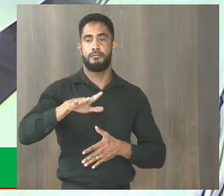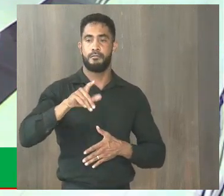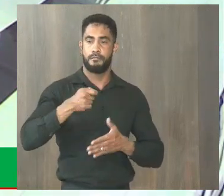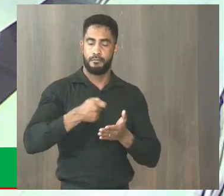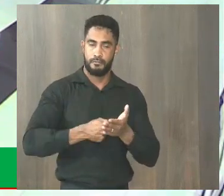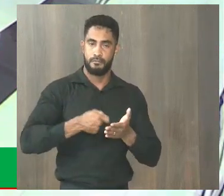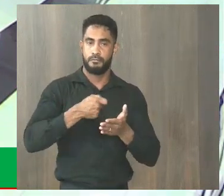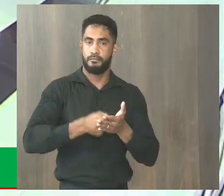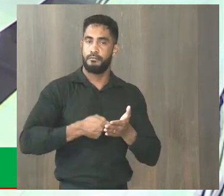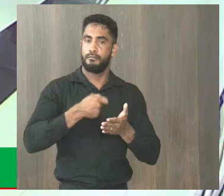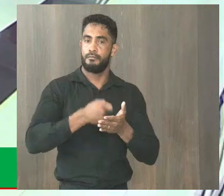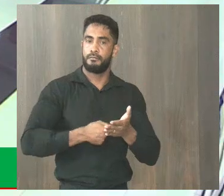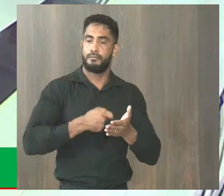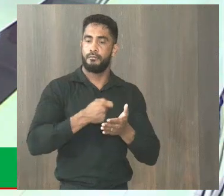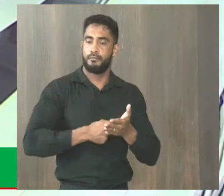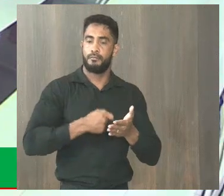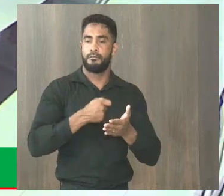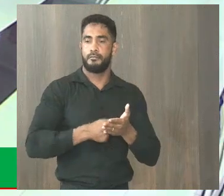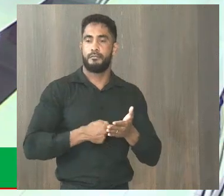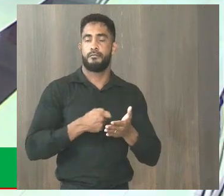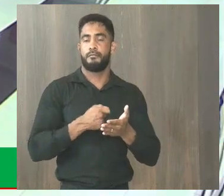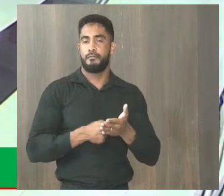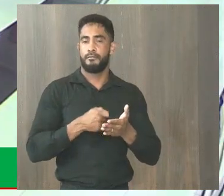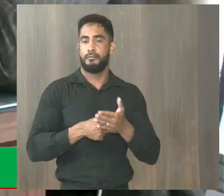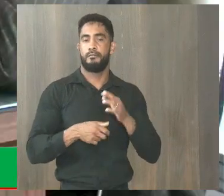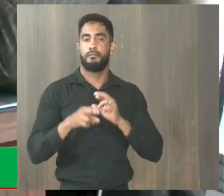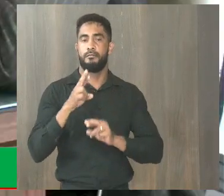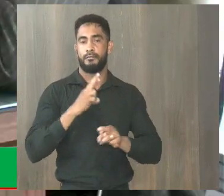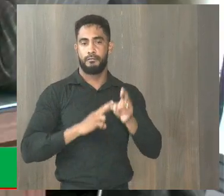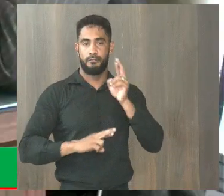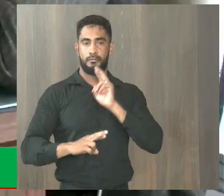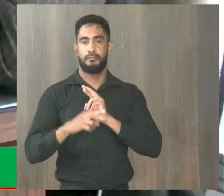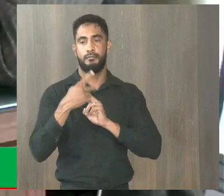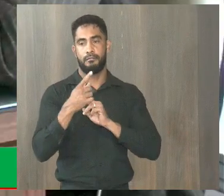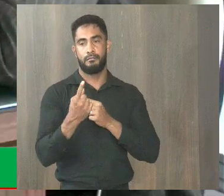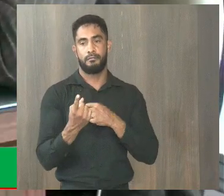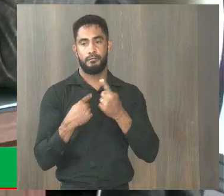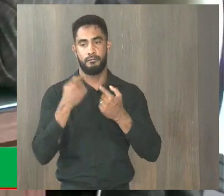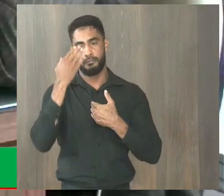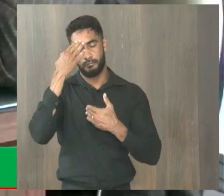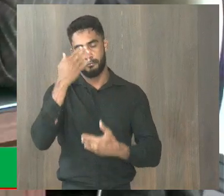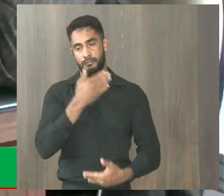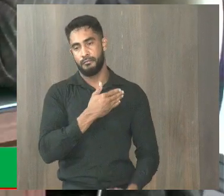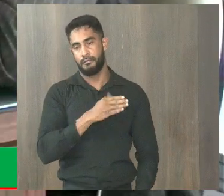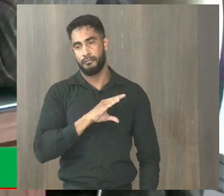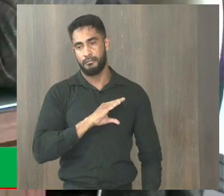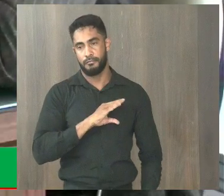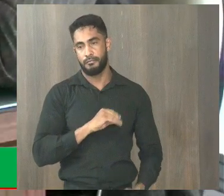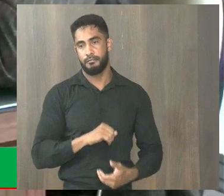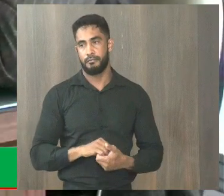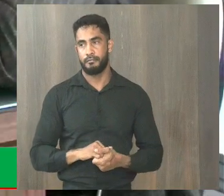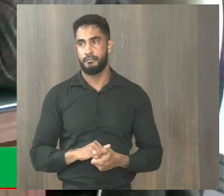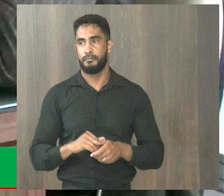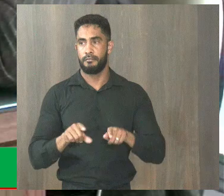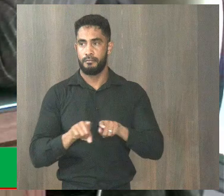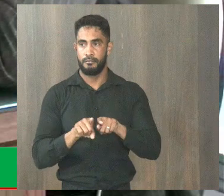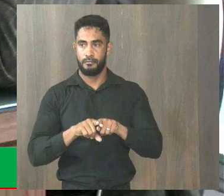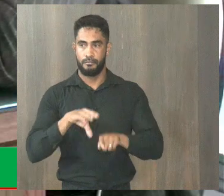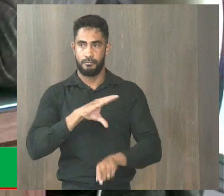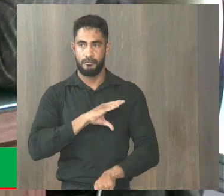cobrador que vem há muito tempo, sim, fazendo em relação a essas avenidas aí. Obrigado, colegas. Obrigado, né, novo colega